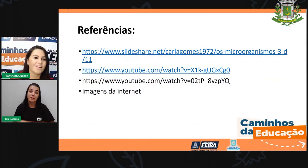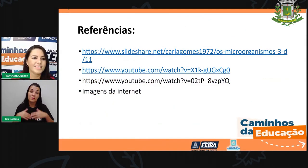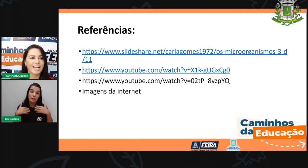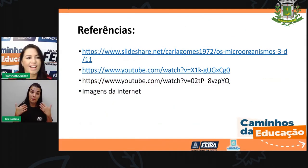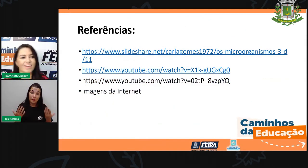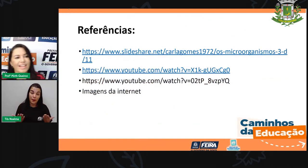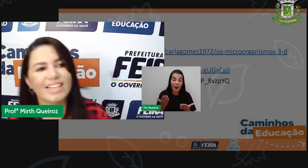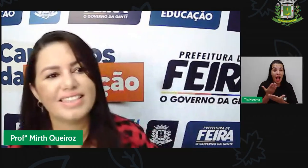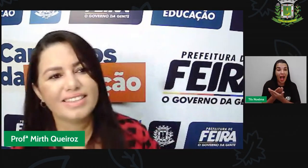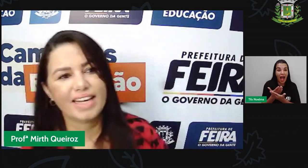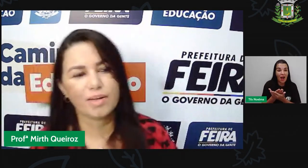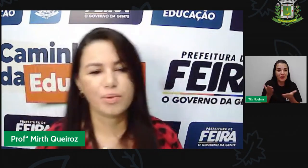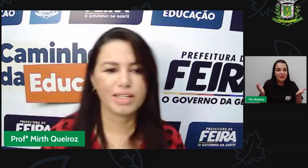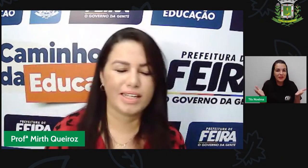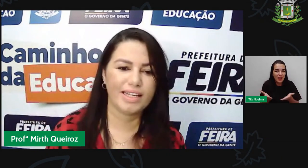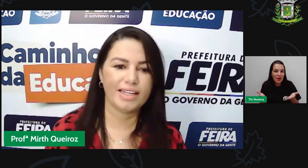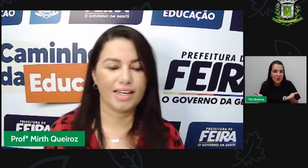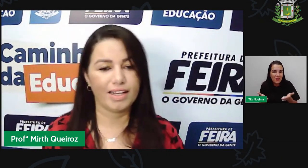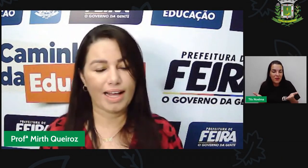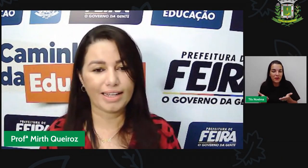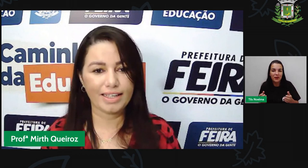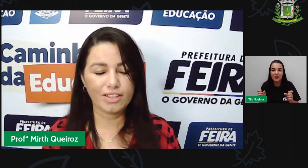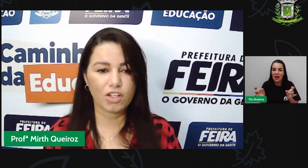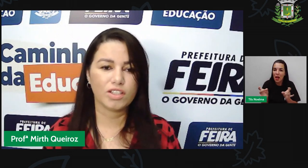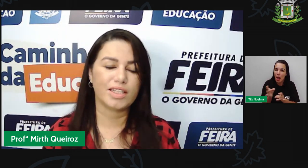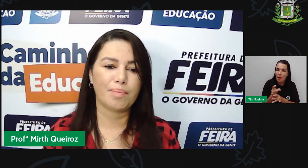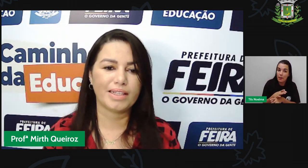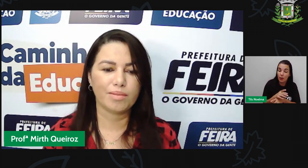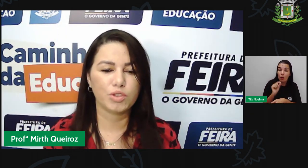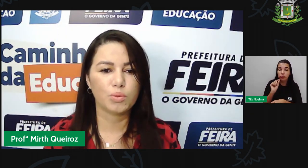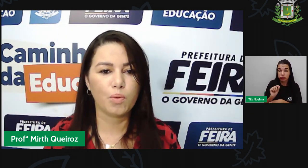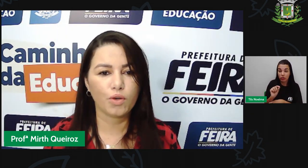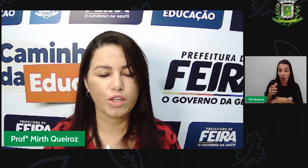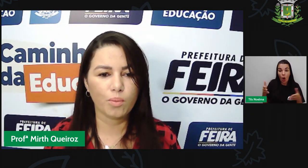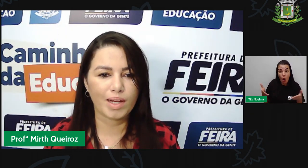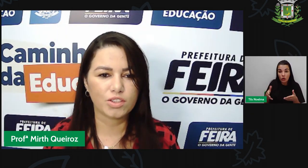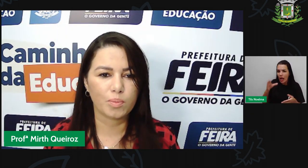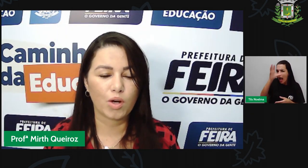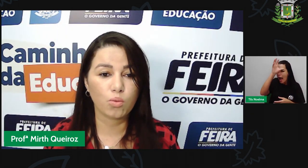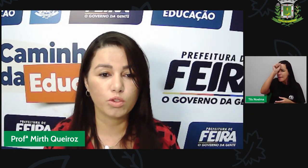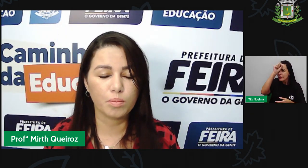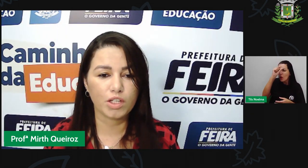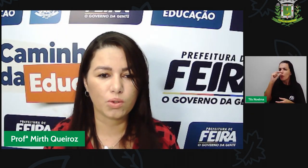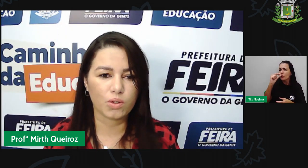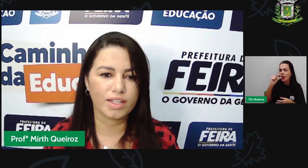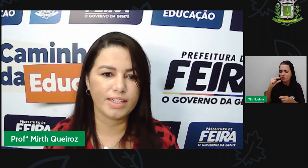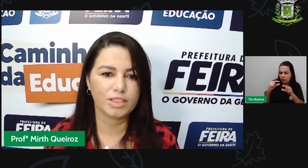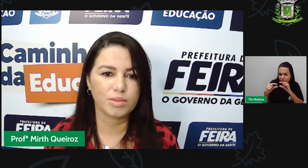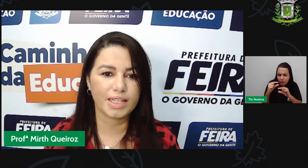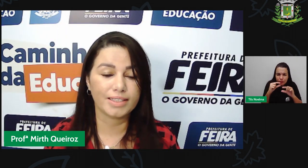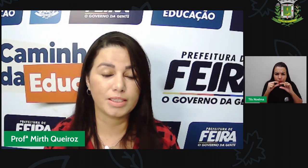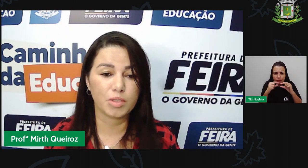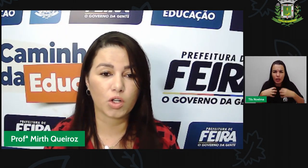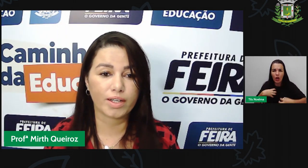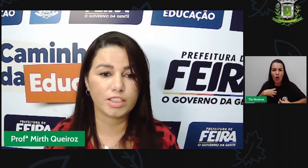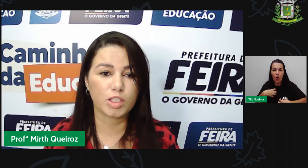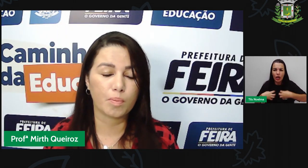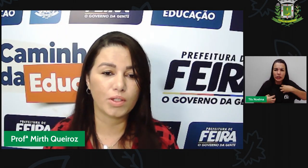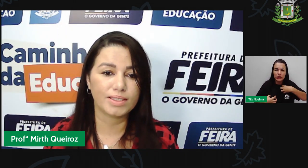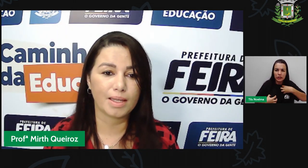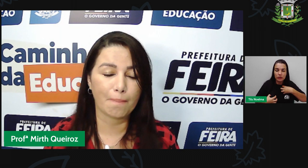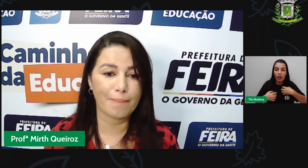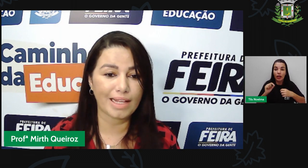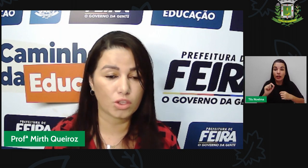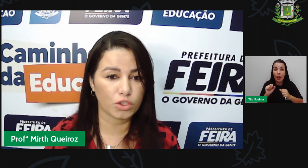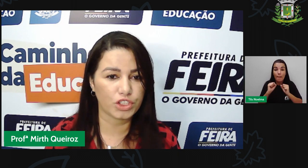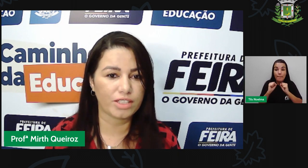A nossa aula, ela se encerra por aqui. Aqui nós aprendemos um pouquinho mais sobre alguns micro-organismos, né? Esses micro-organismos